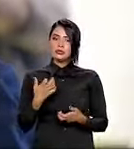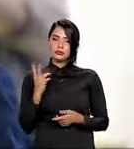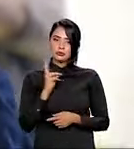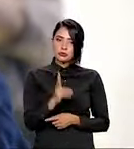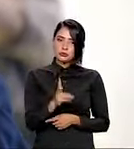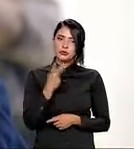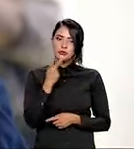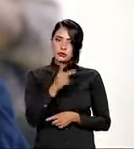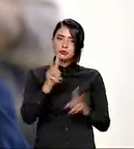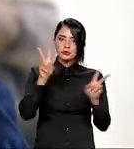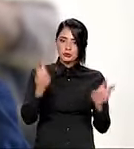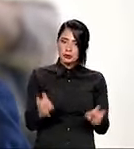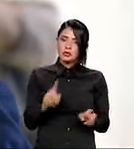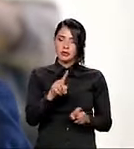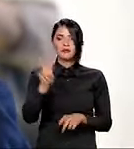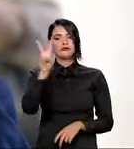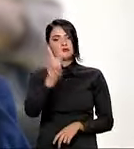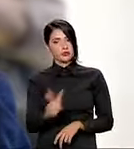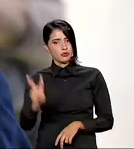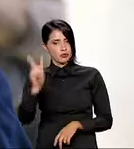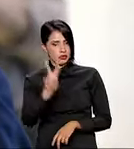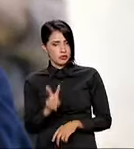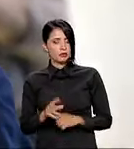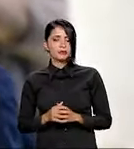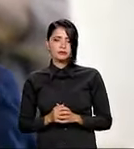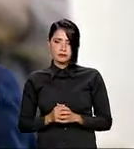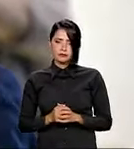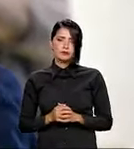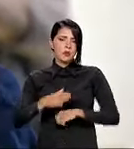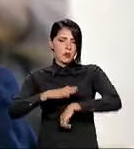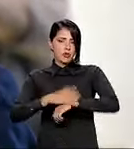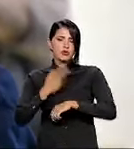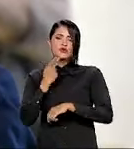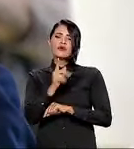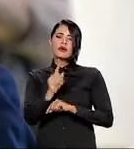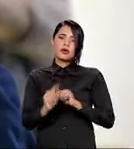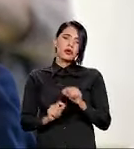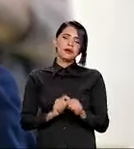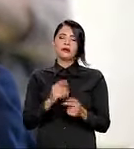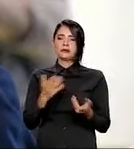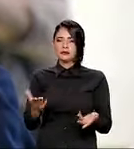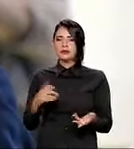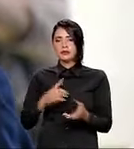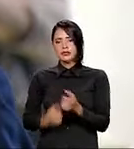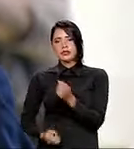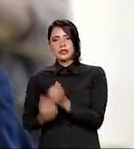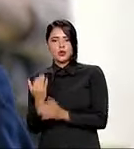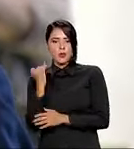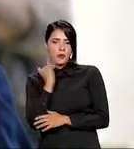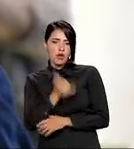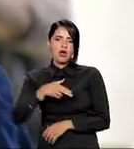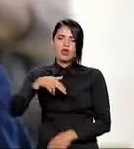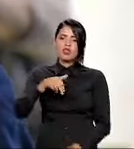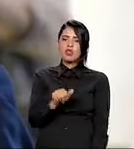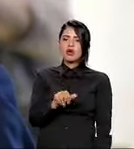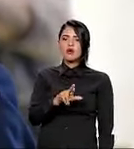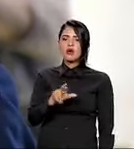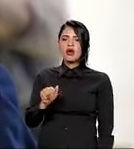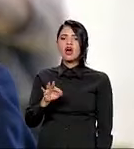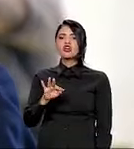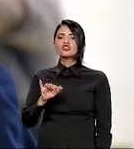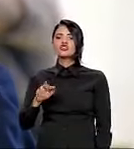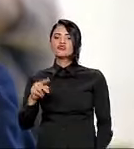pouco nessa questão da Venezuela, né? Quando se diz que se cria uma narrativa